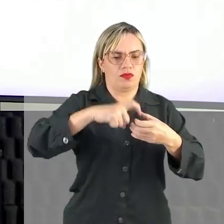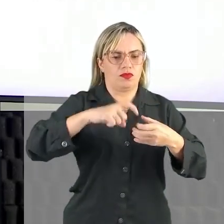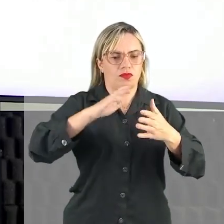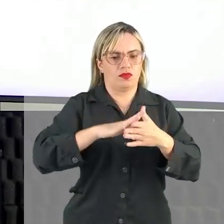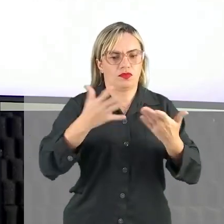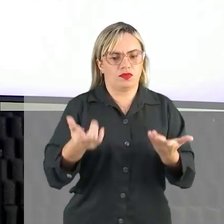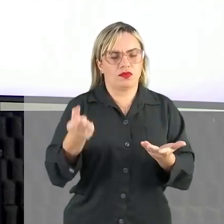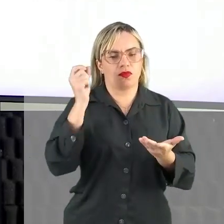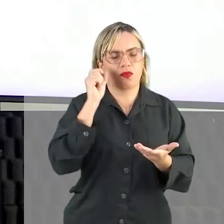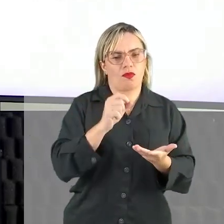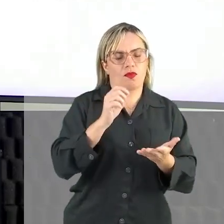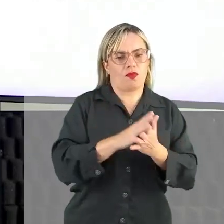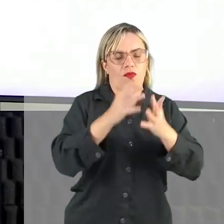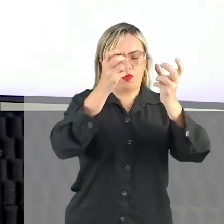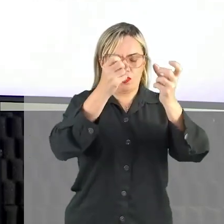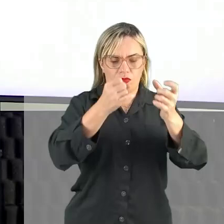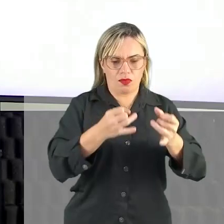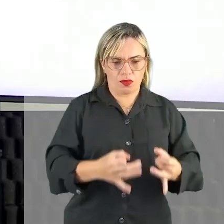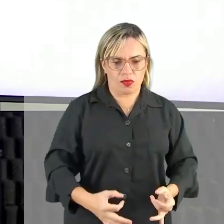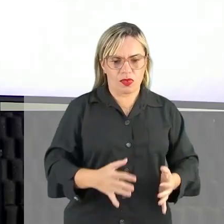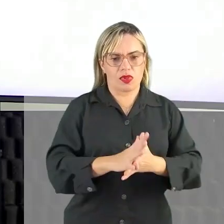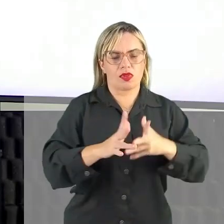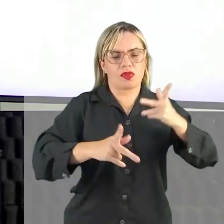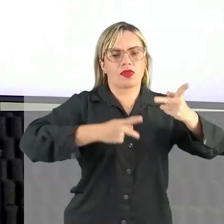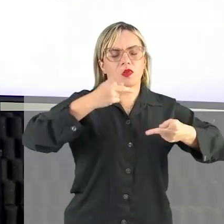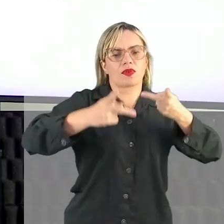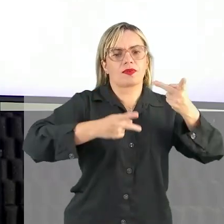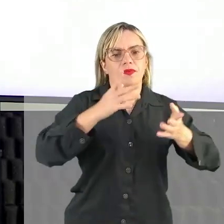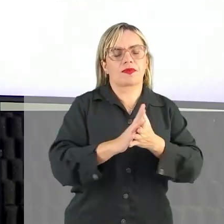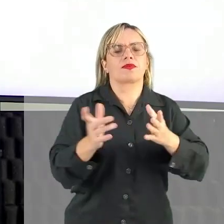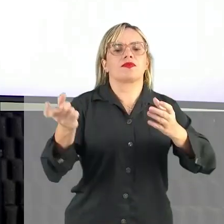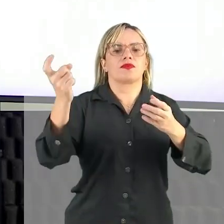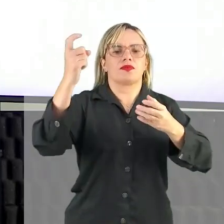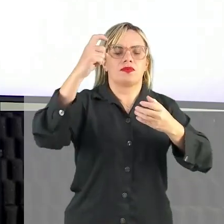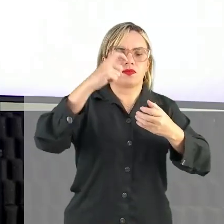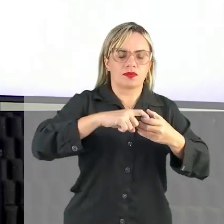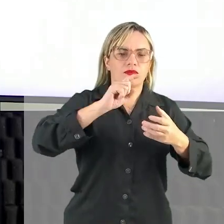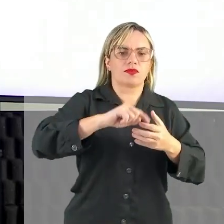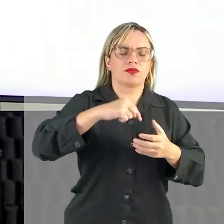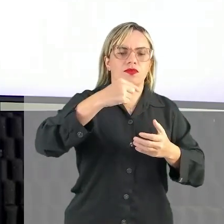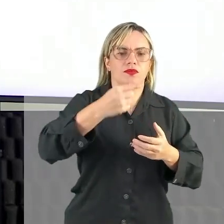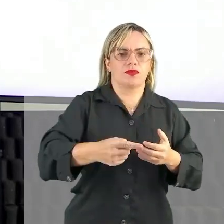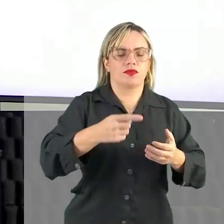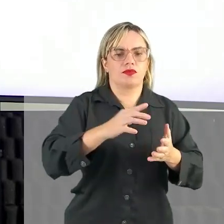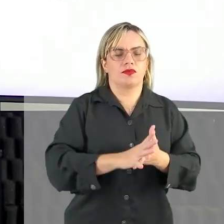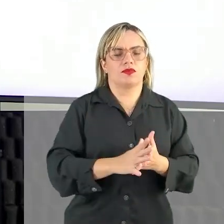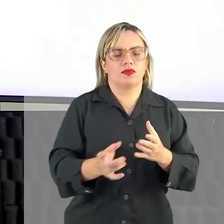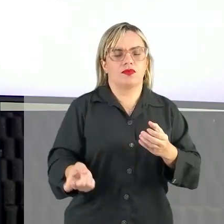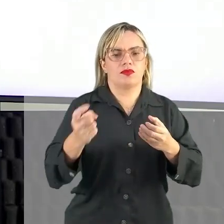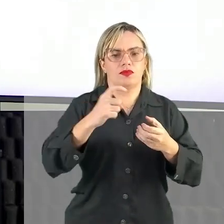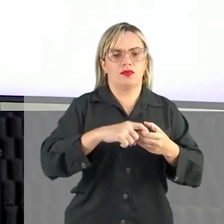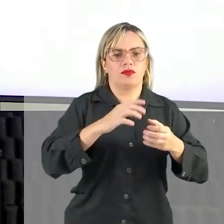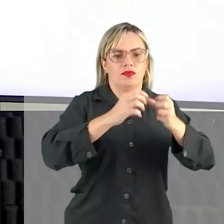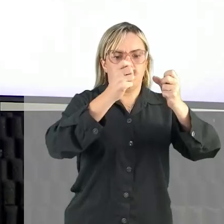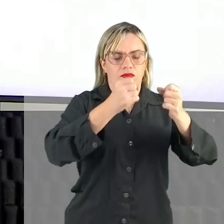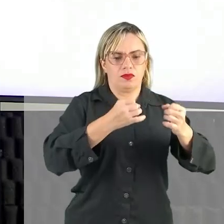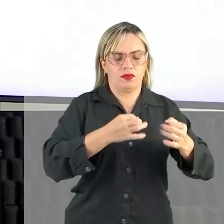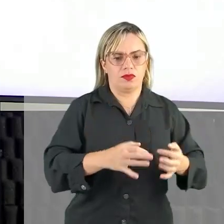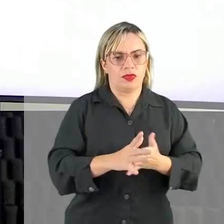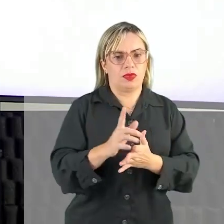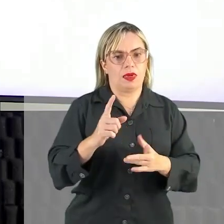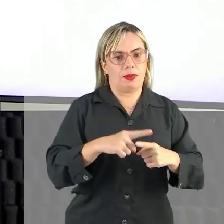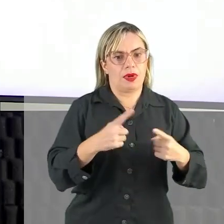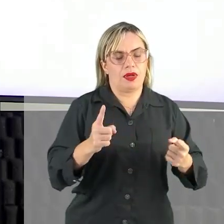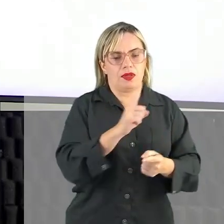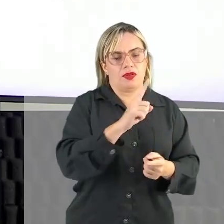ou seja aquilo que eu disse precisa ser retomado Olha só não repetido mas retomado a fim